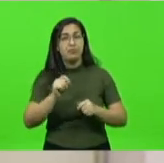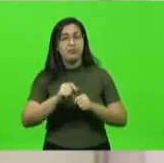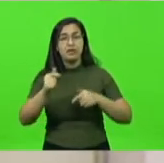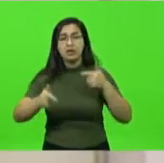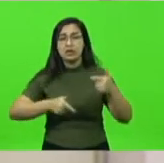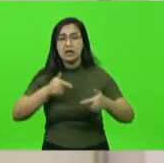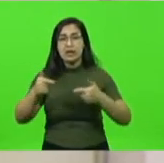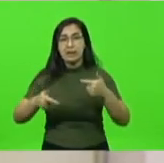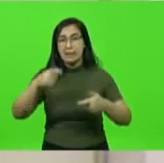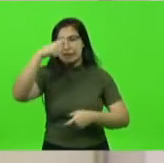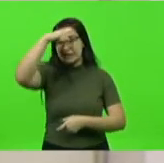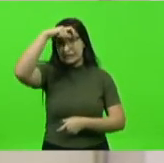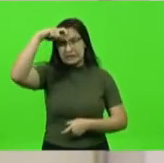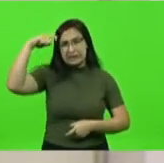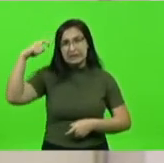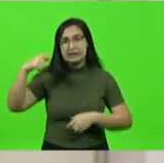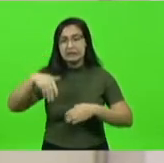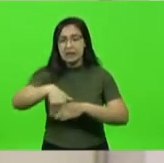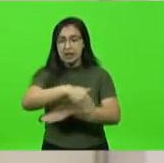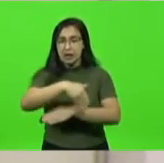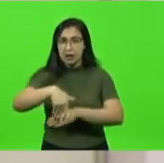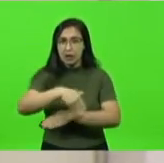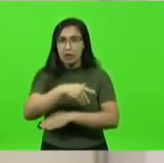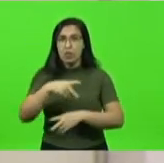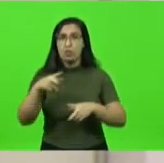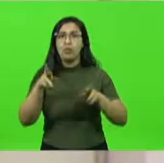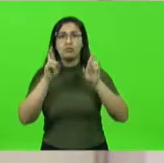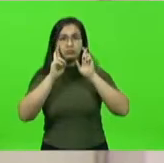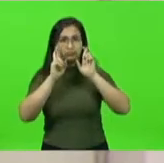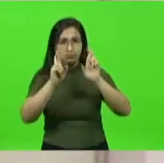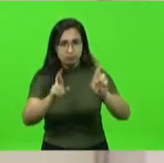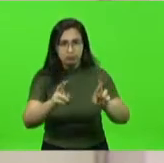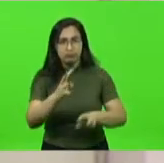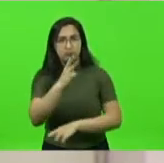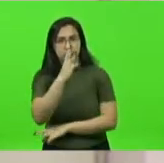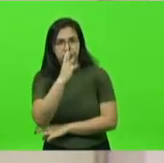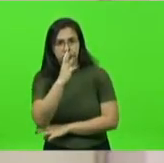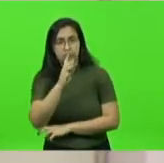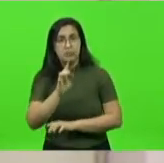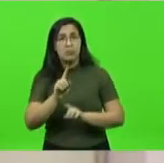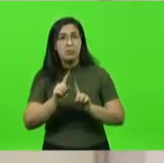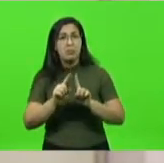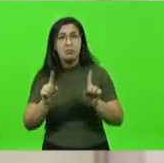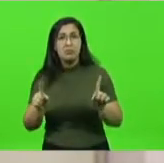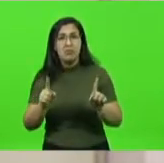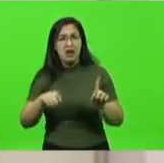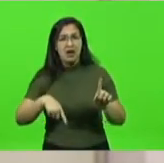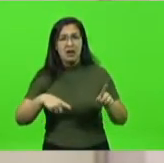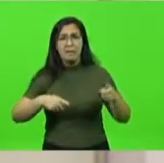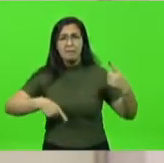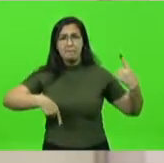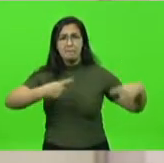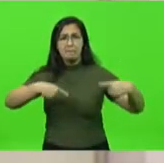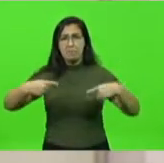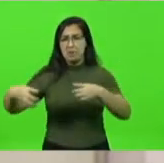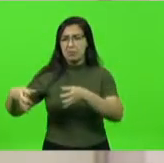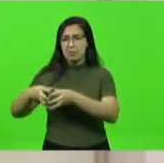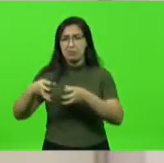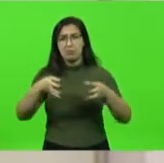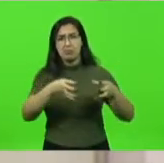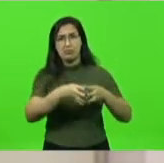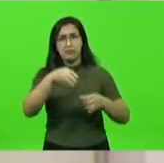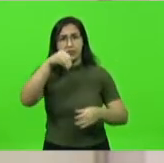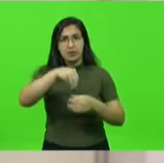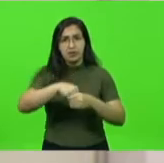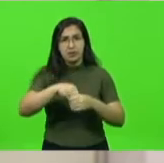nas ruas, têm o meu respeito, têm a minha admiração, mas não é uma briga de categoria dentro da mesma